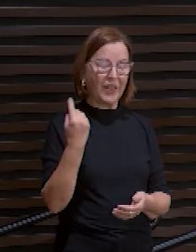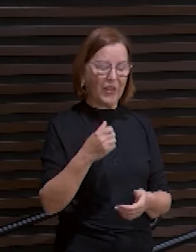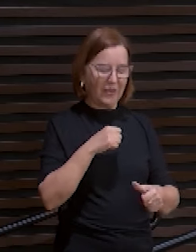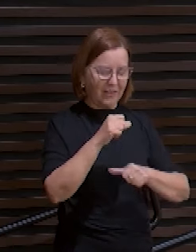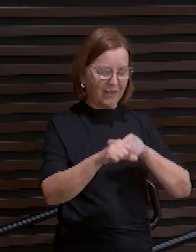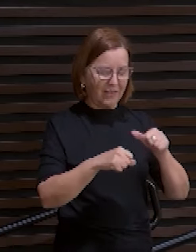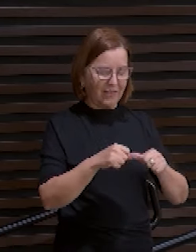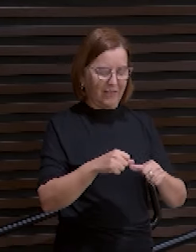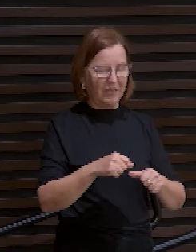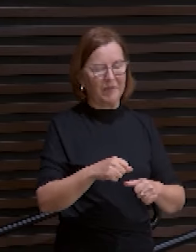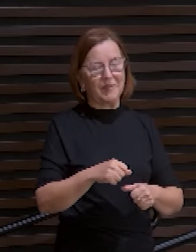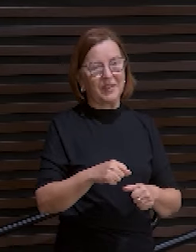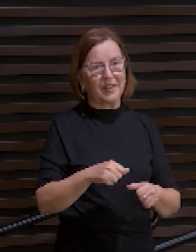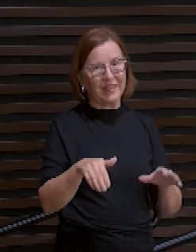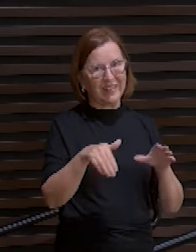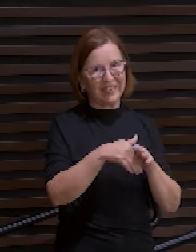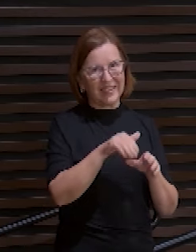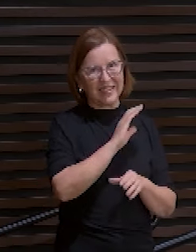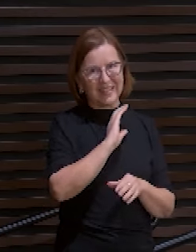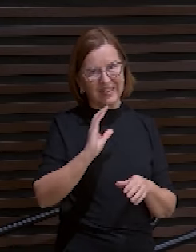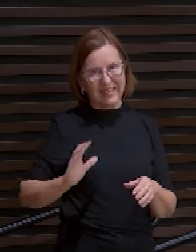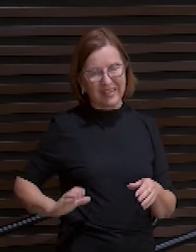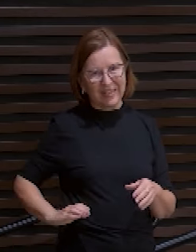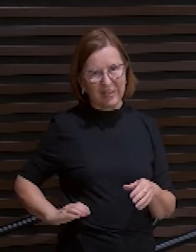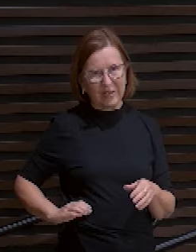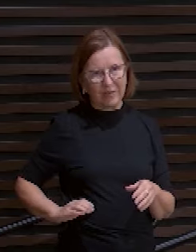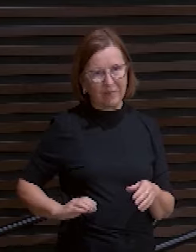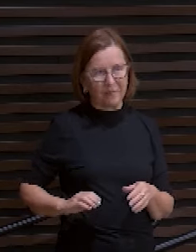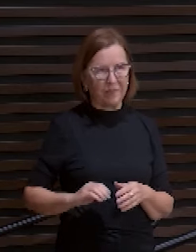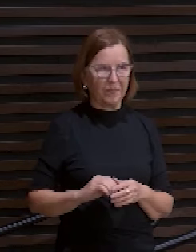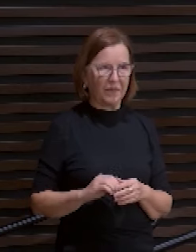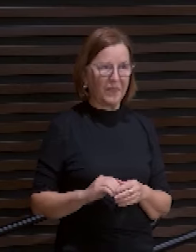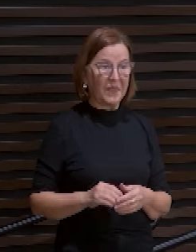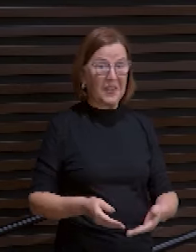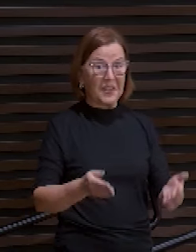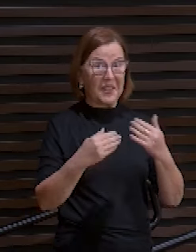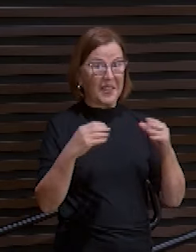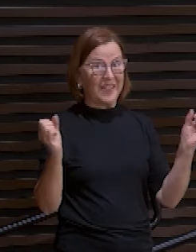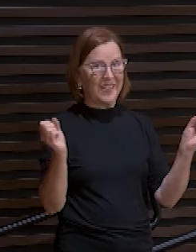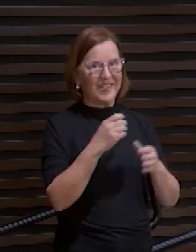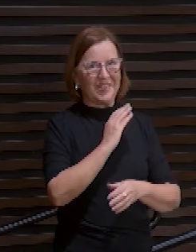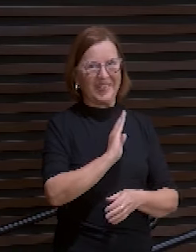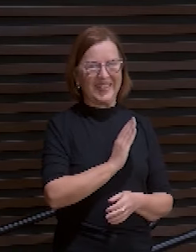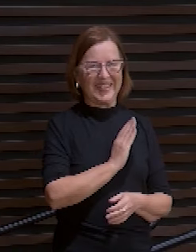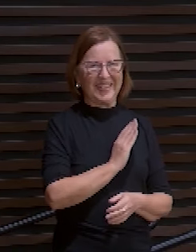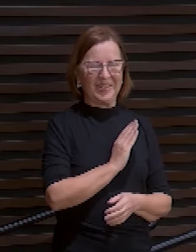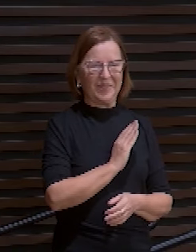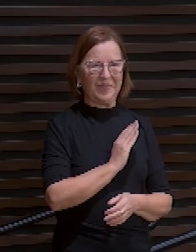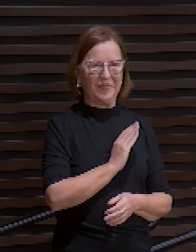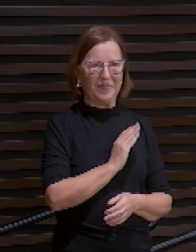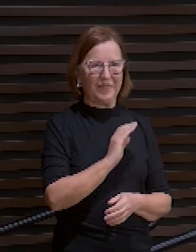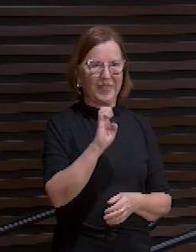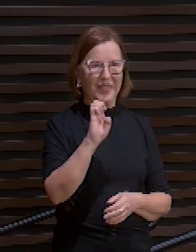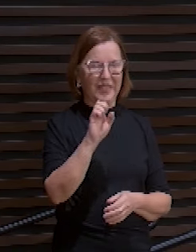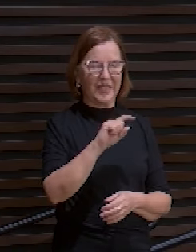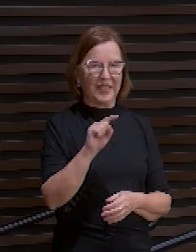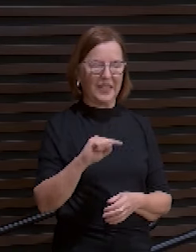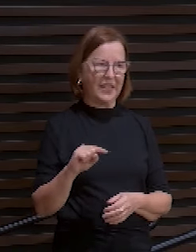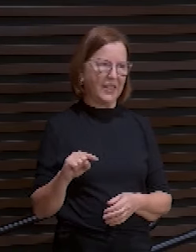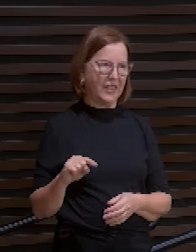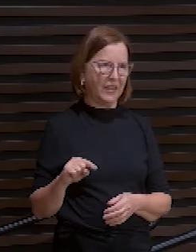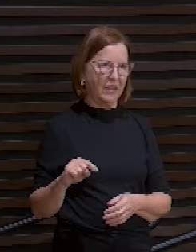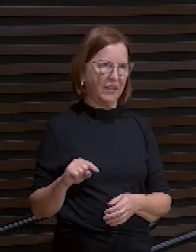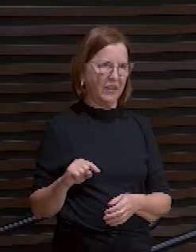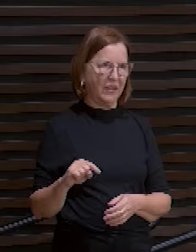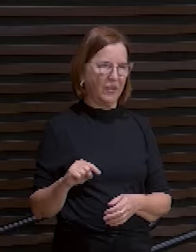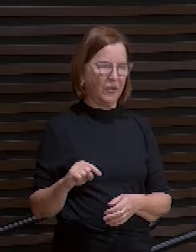em Cristo foi noos dado um novo coração Ezequiel pega esse